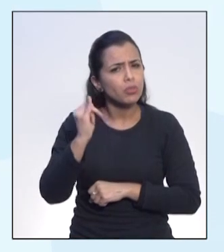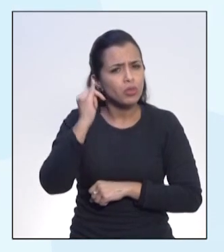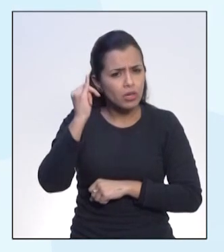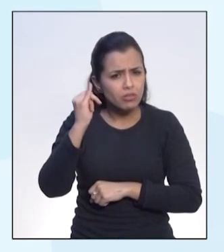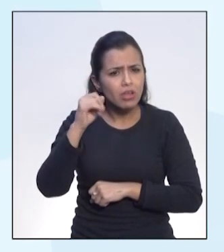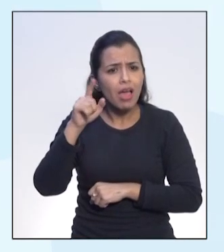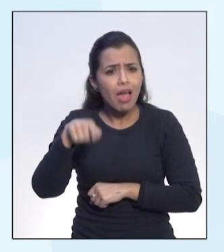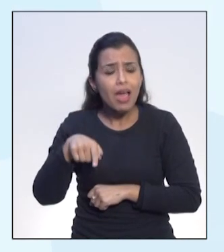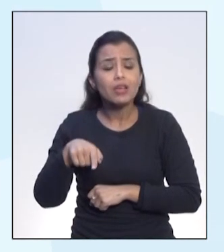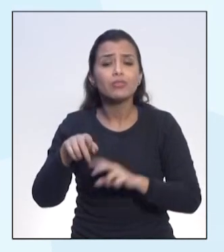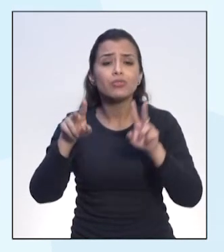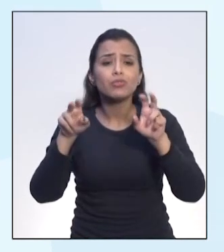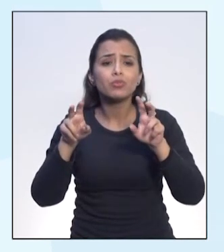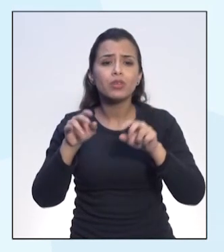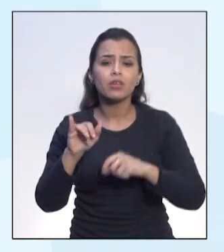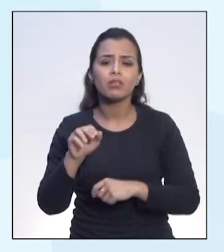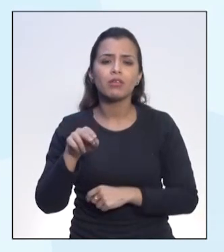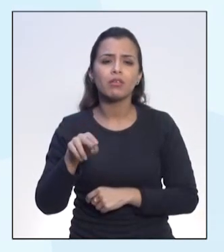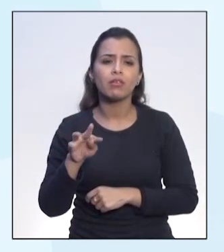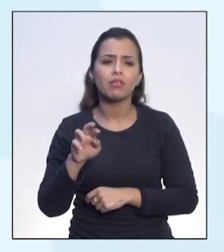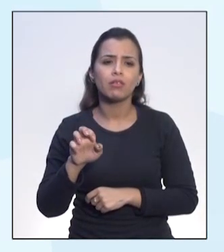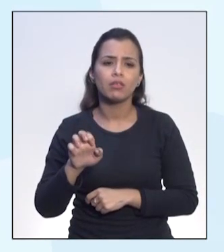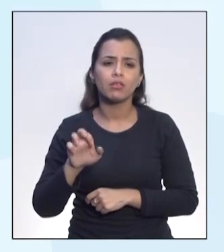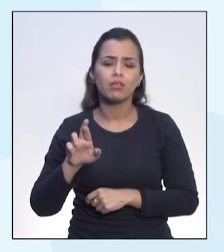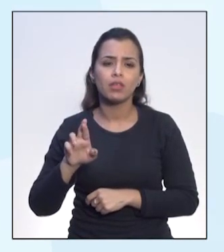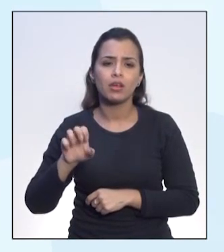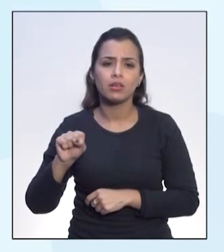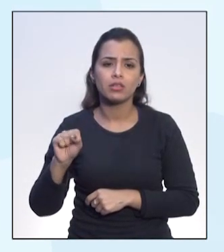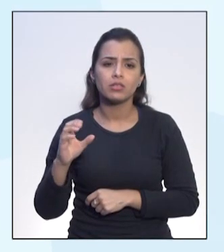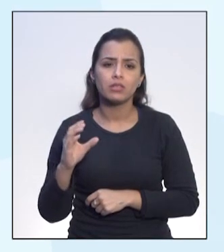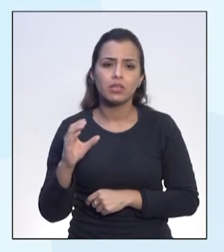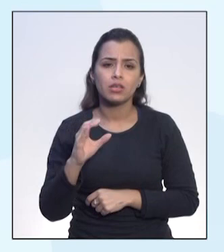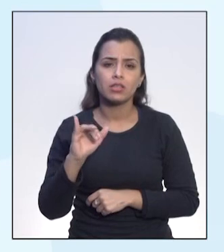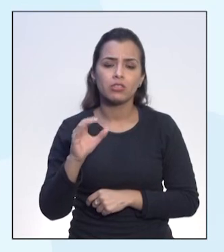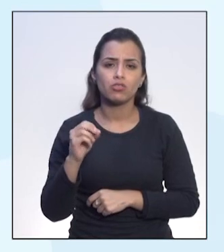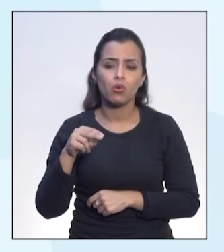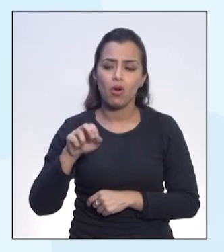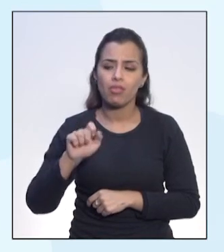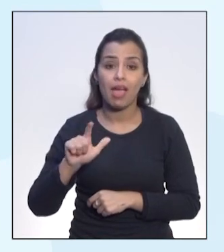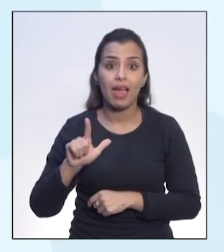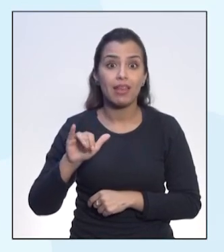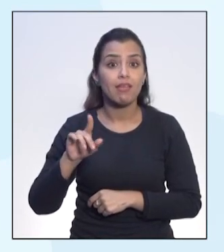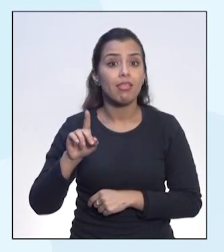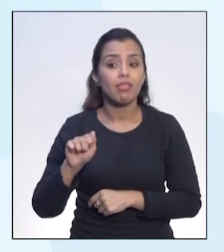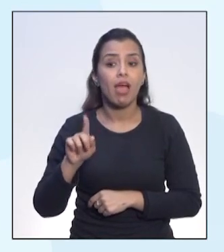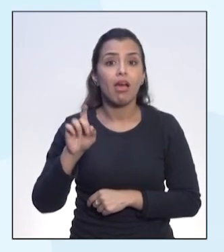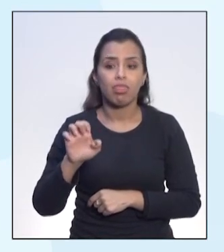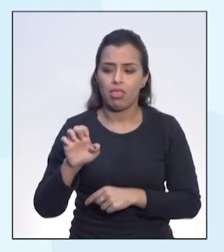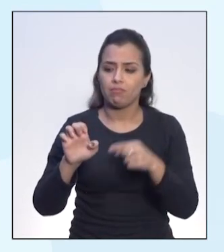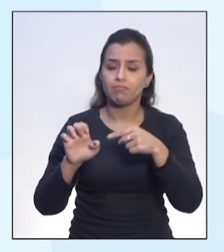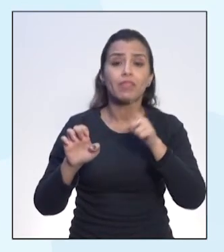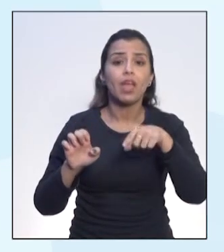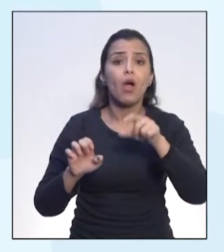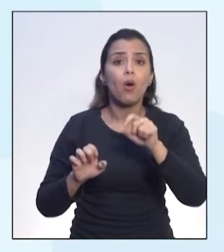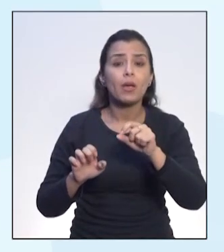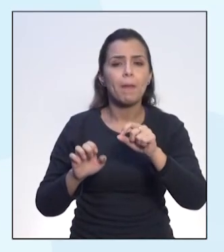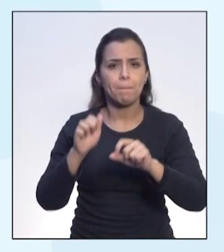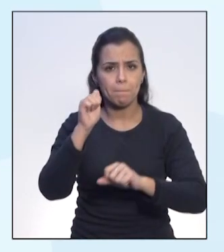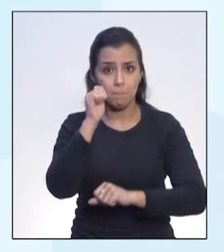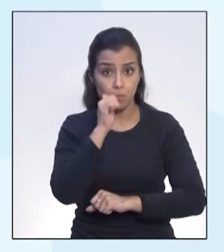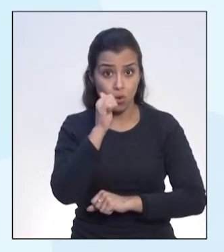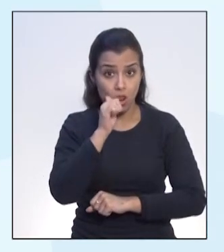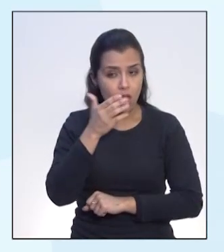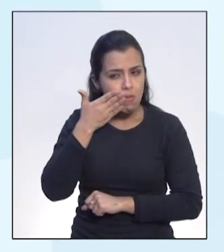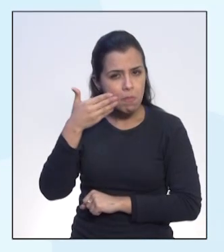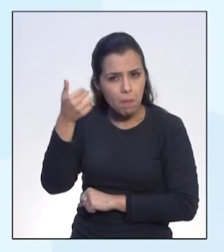refletir é sobre a questão da interseccionalidade. Então, essa interseccionalidade é como que mulheres brancas de classe